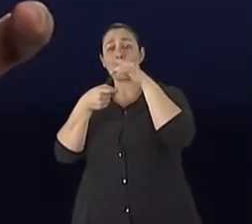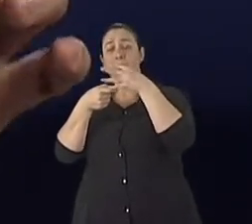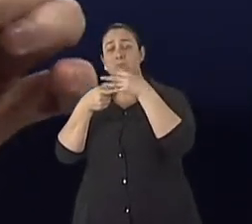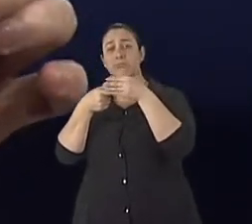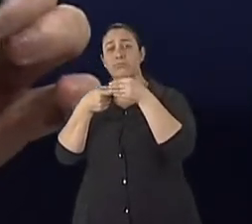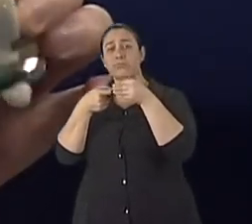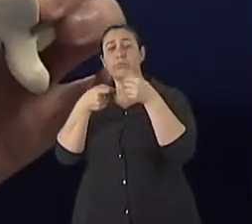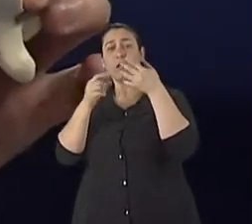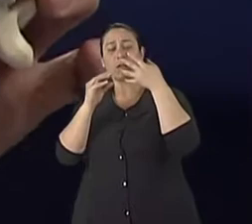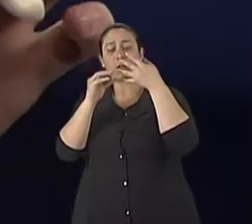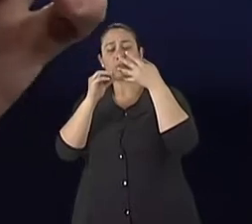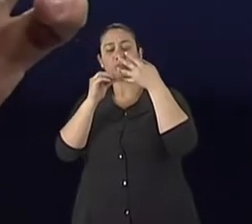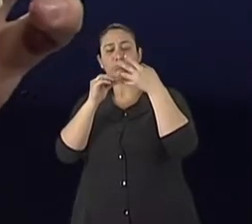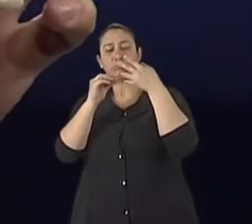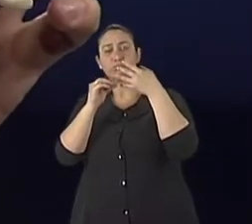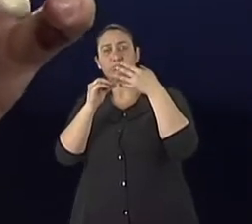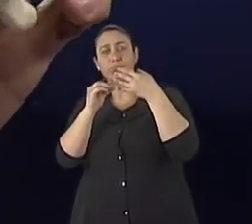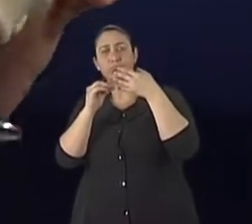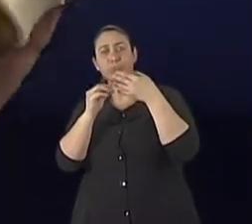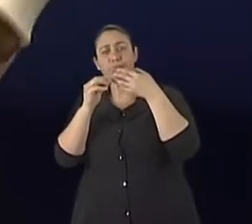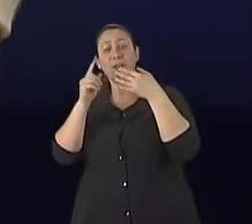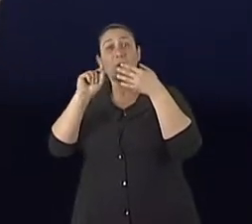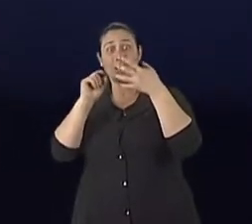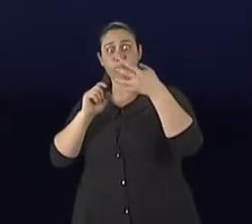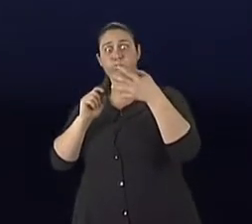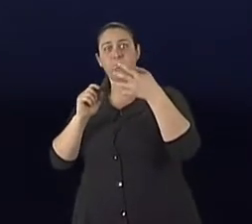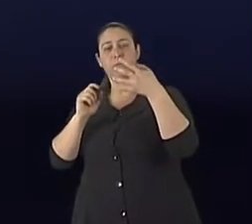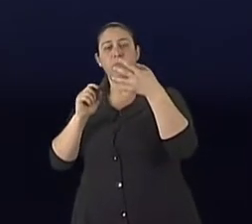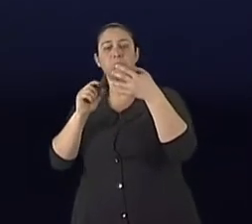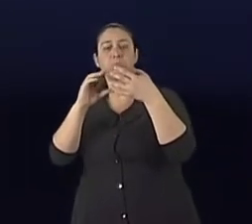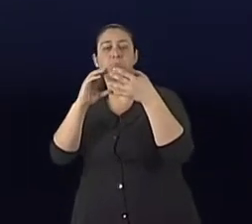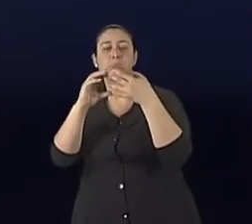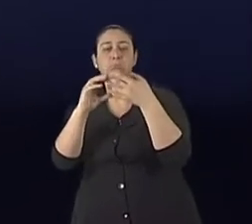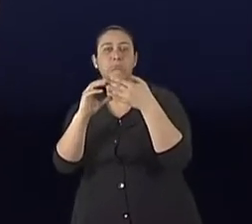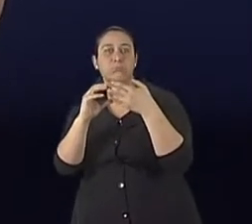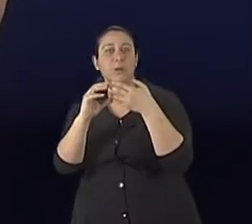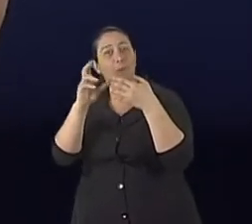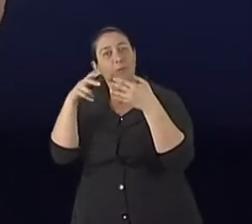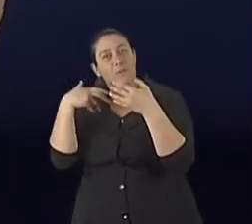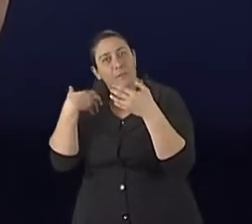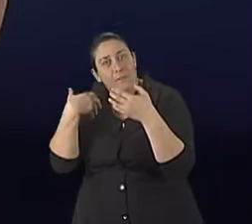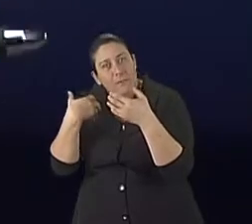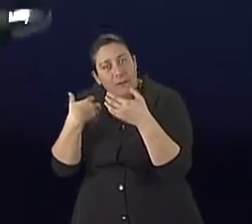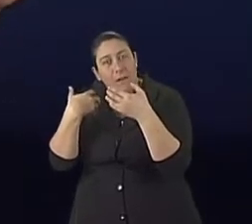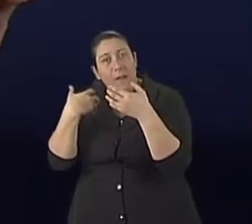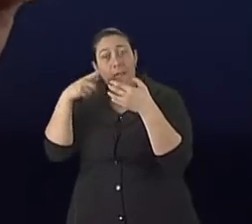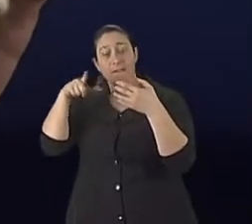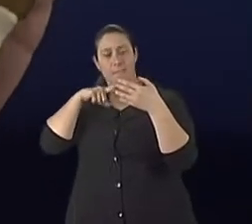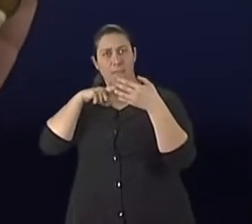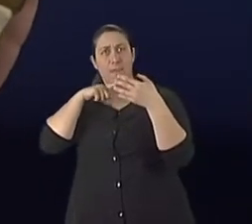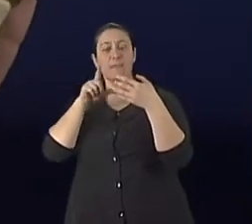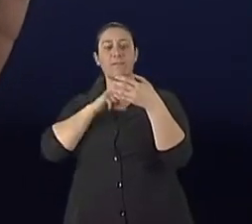mais fininho e ele fica mais fina então esse espaço vai diminuindo com isso existe as compressões nervosos aqui atrás é